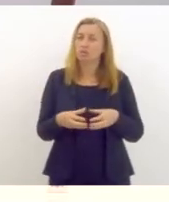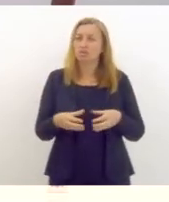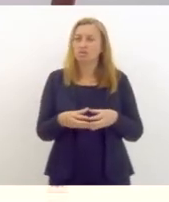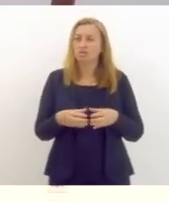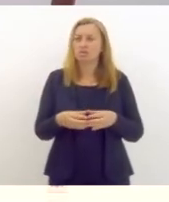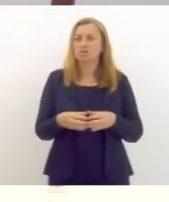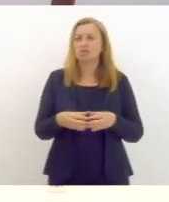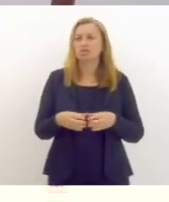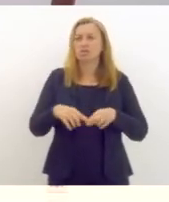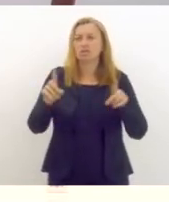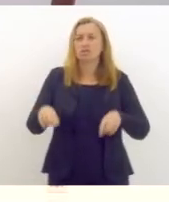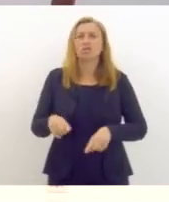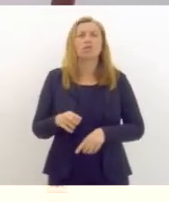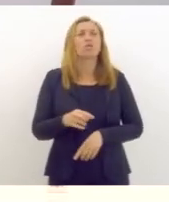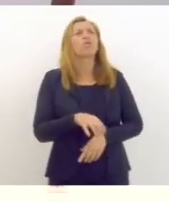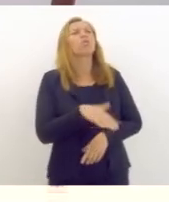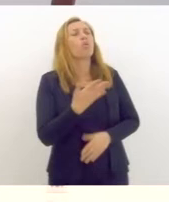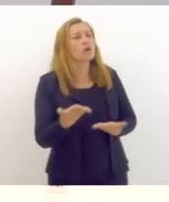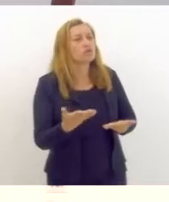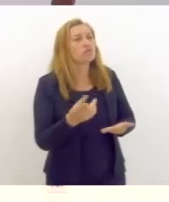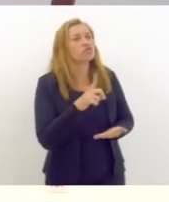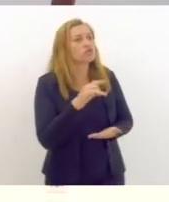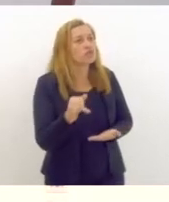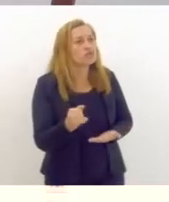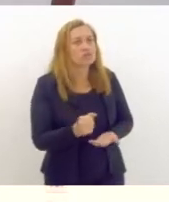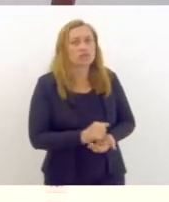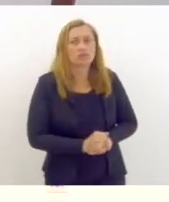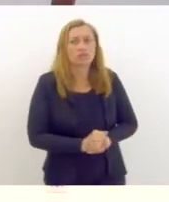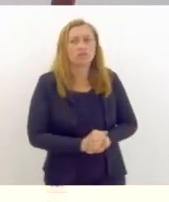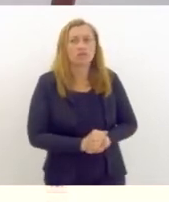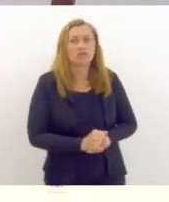vai ser Alexandre pode convocar para quando